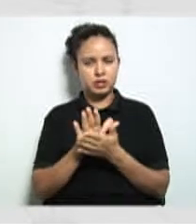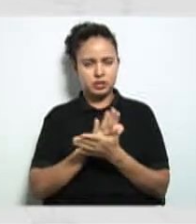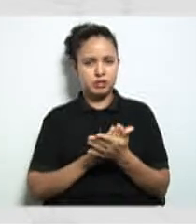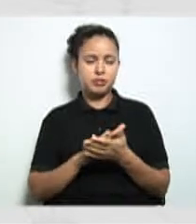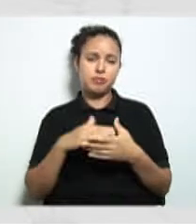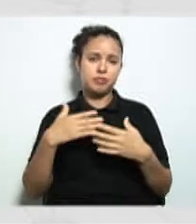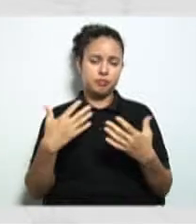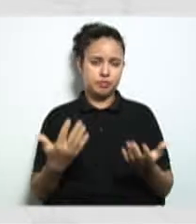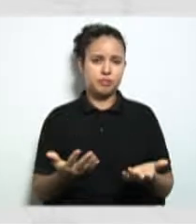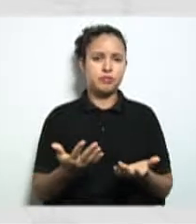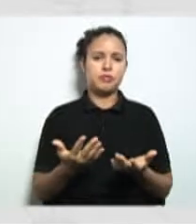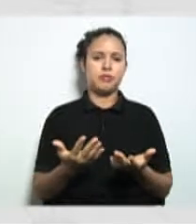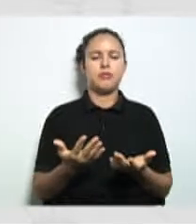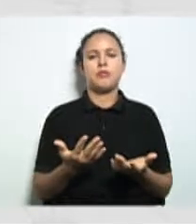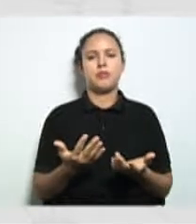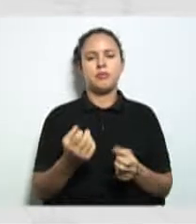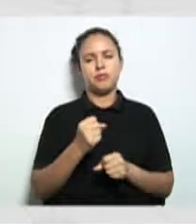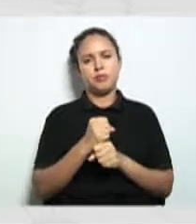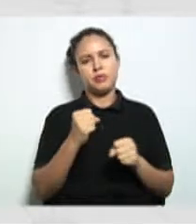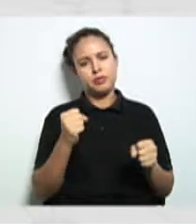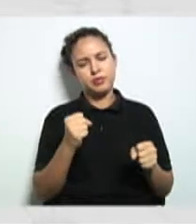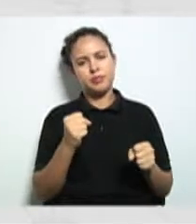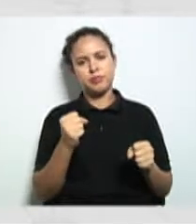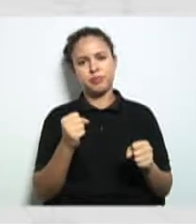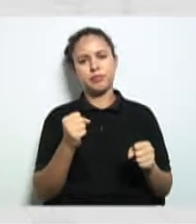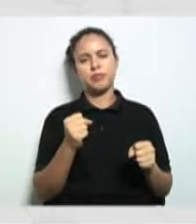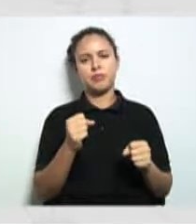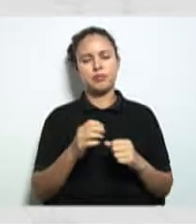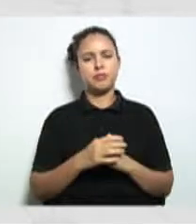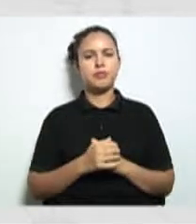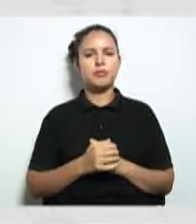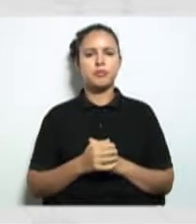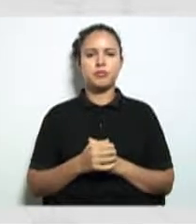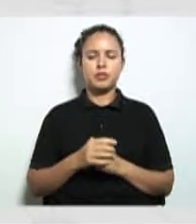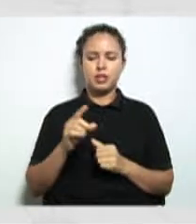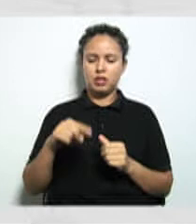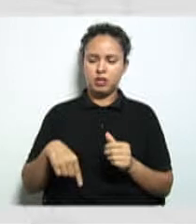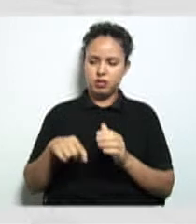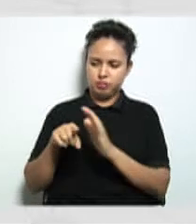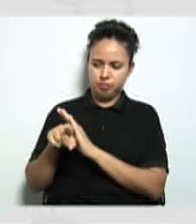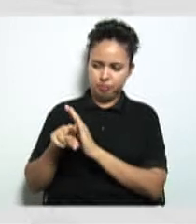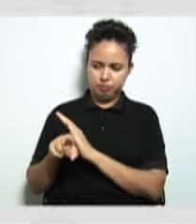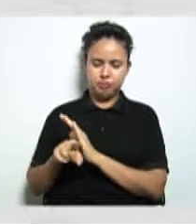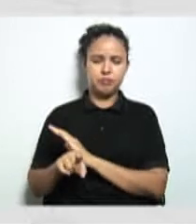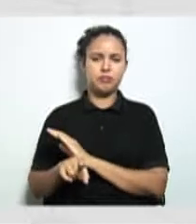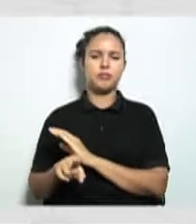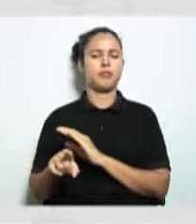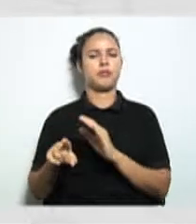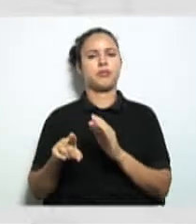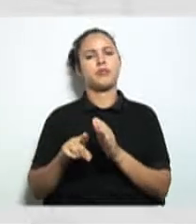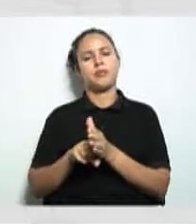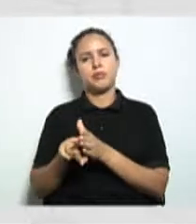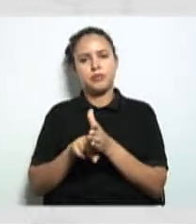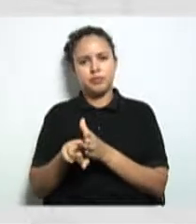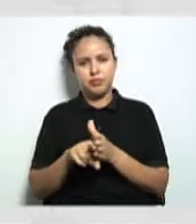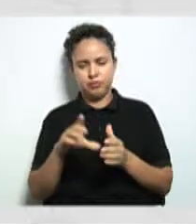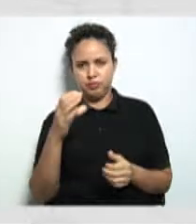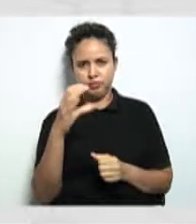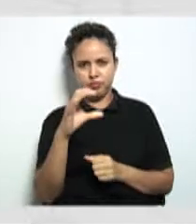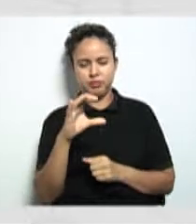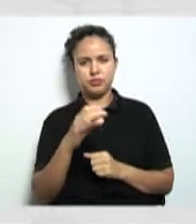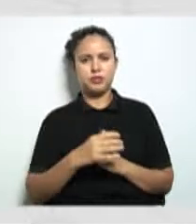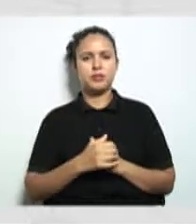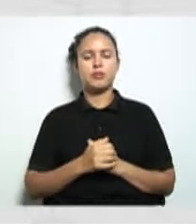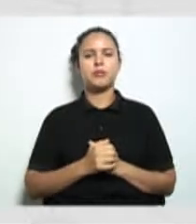né, não é um questionário de pesquisa científica. Eu vou estar numa conversa, vou estar num outro momento e não fazendo uma pesquisa. E